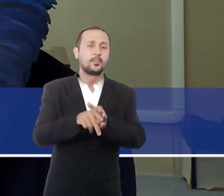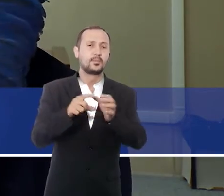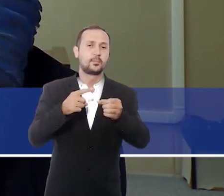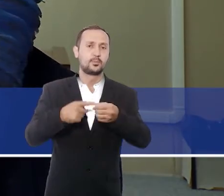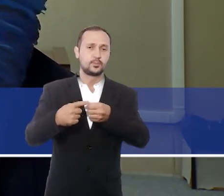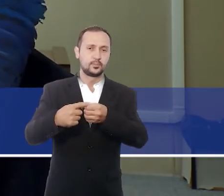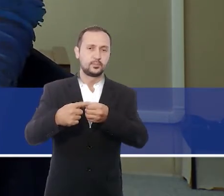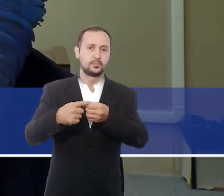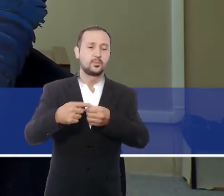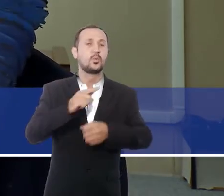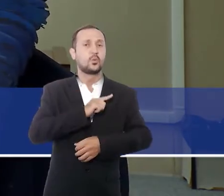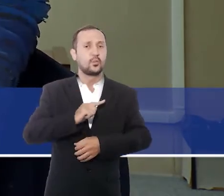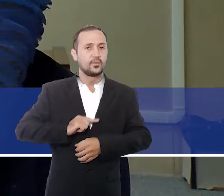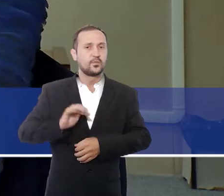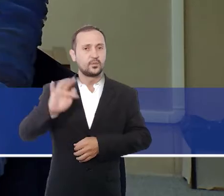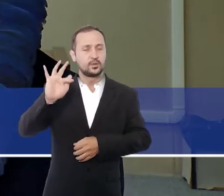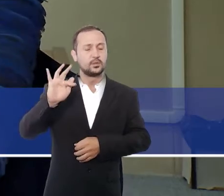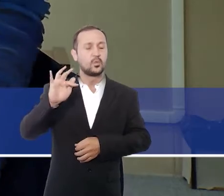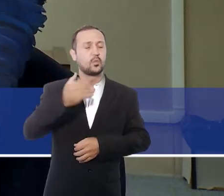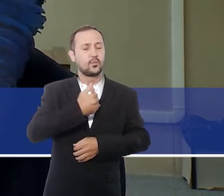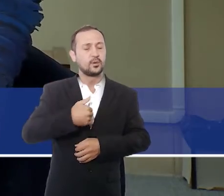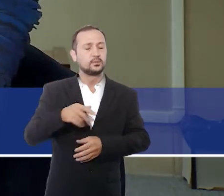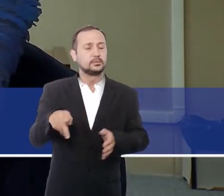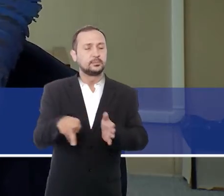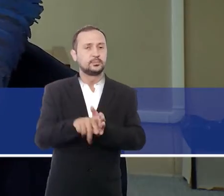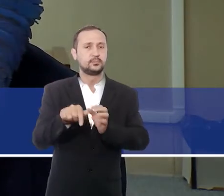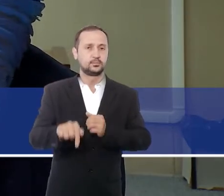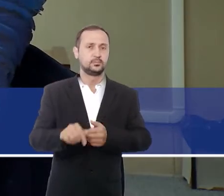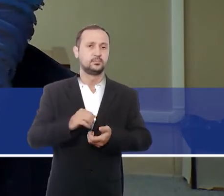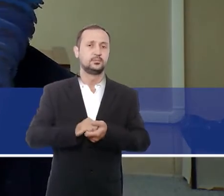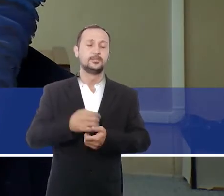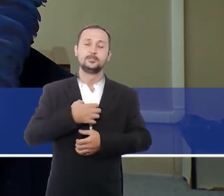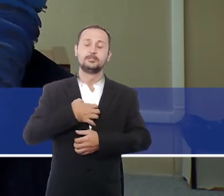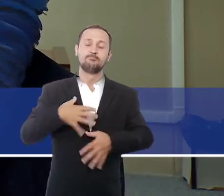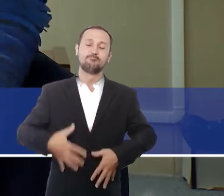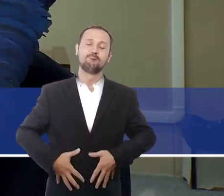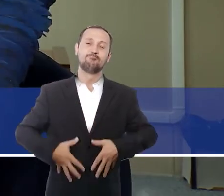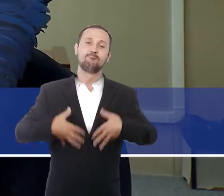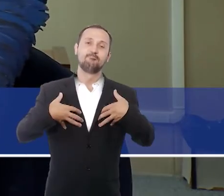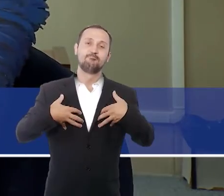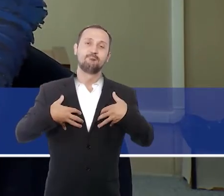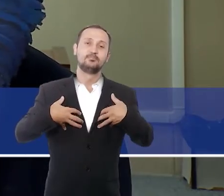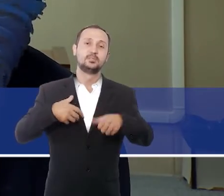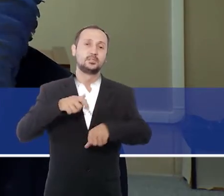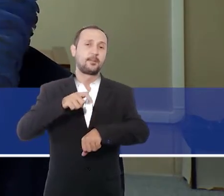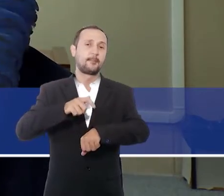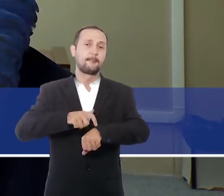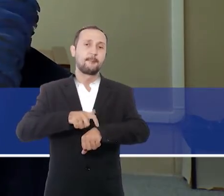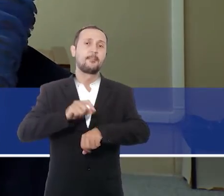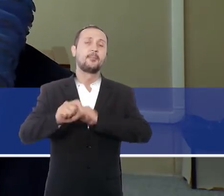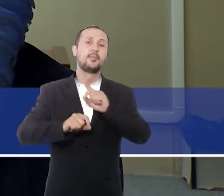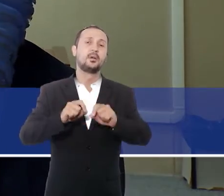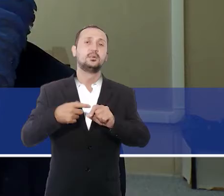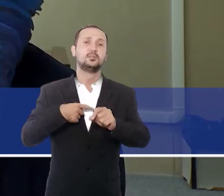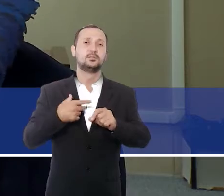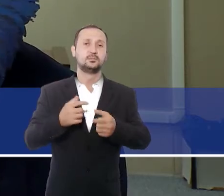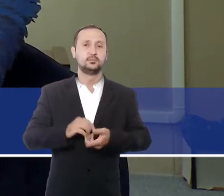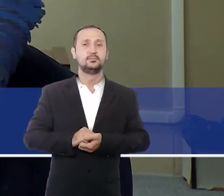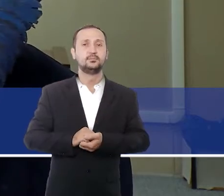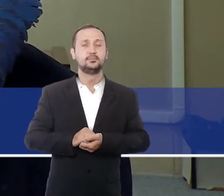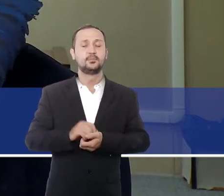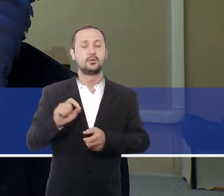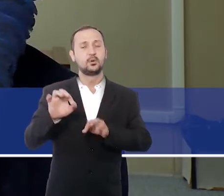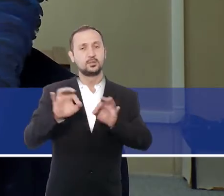pelo município, mas sim pelo governo federal, pelo governo do estado. E a gente se sente honrado por isso, por esse momento, por